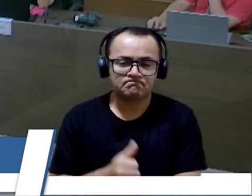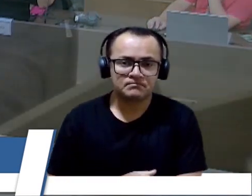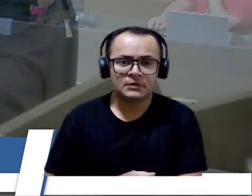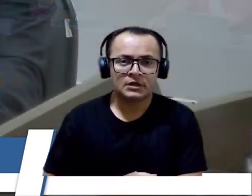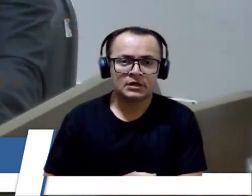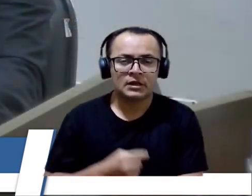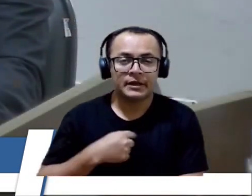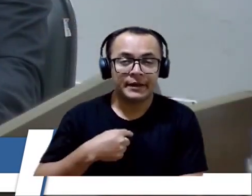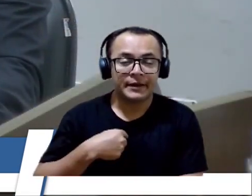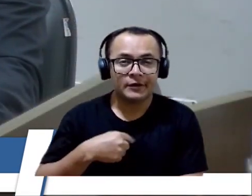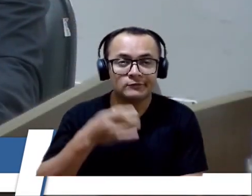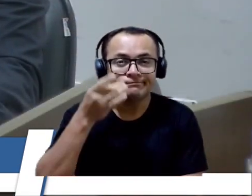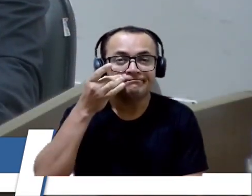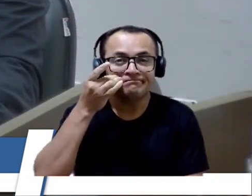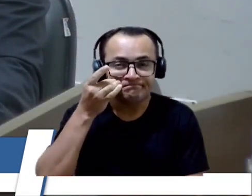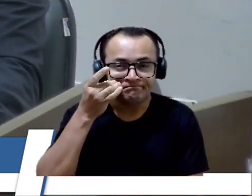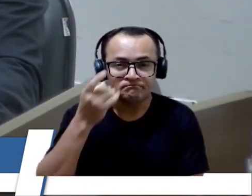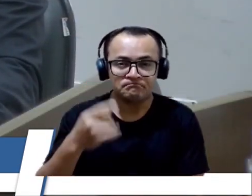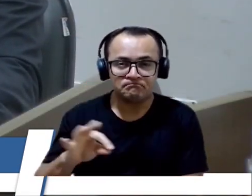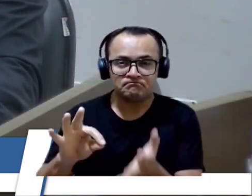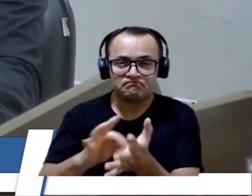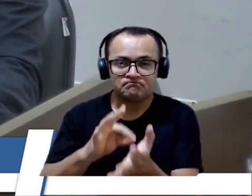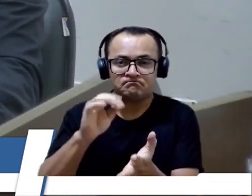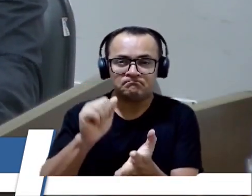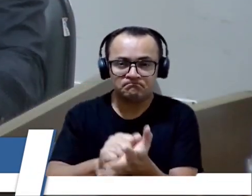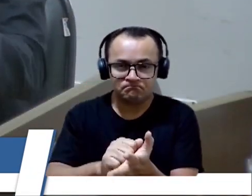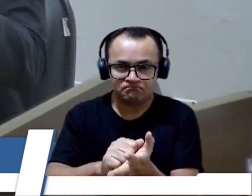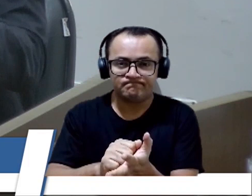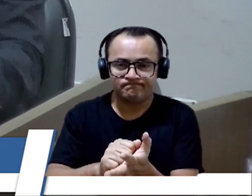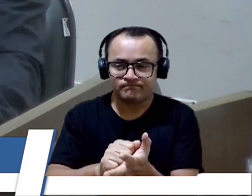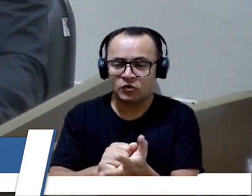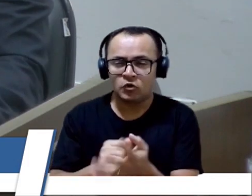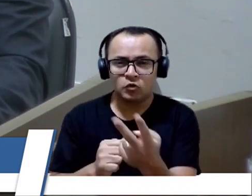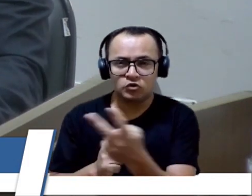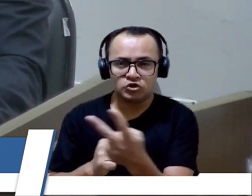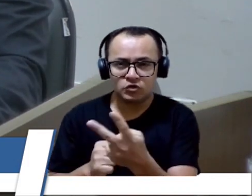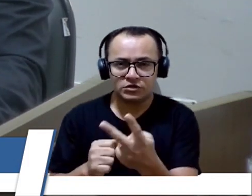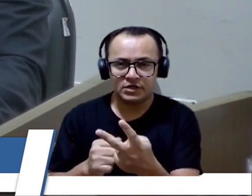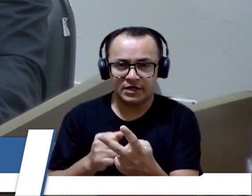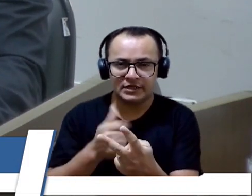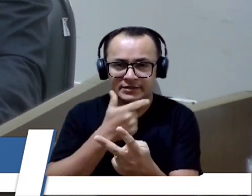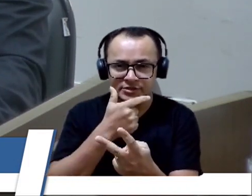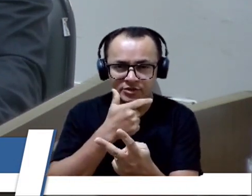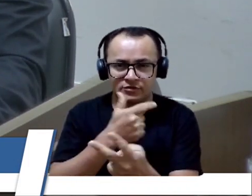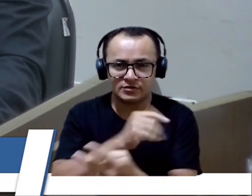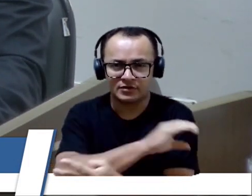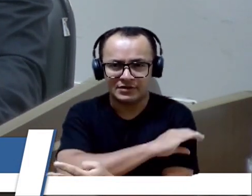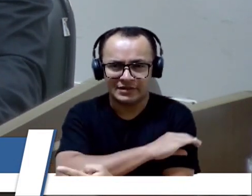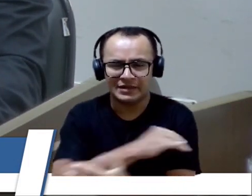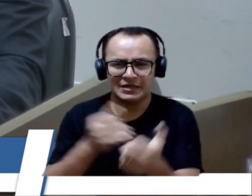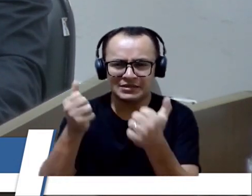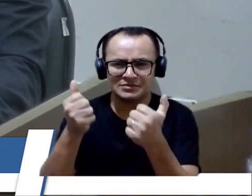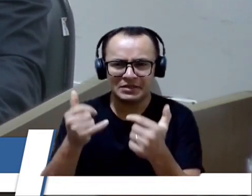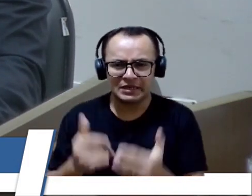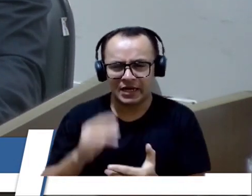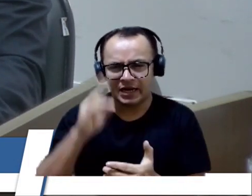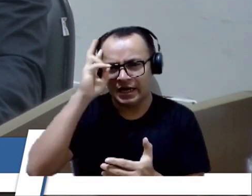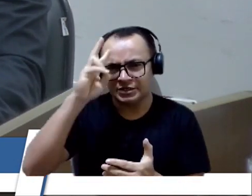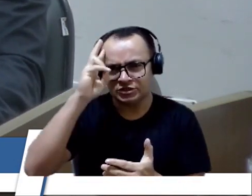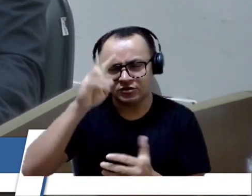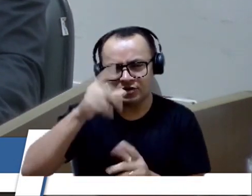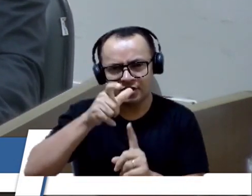Testemunhar e assinar embaixo tudo que o Claudinei, que o Gilson falou, a biografia do Ézio fala por si